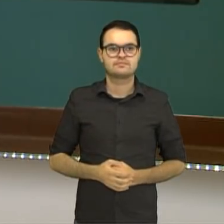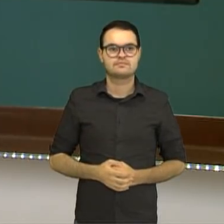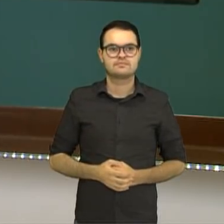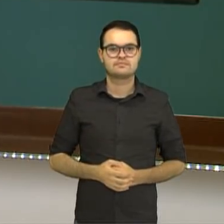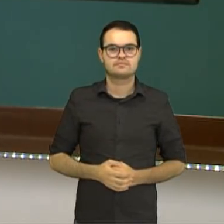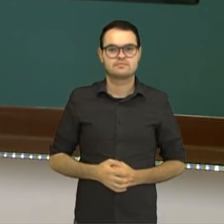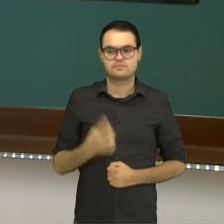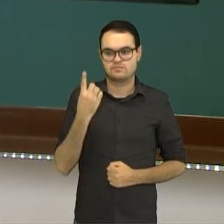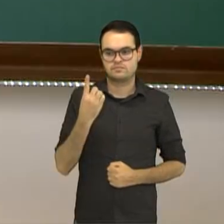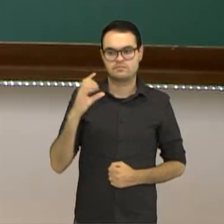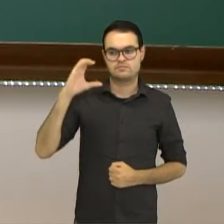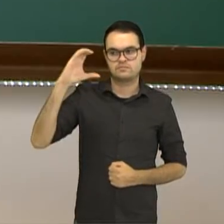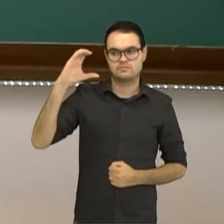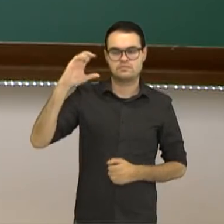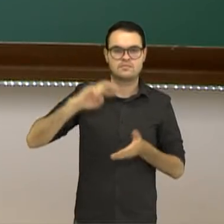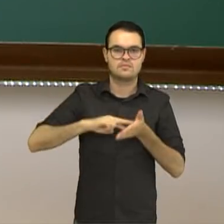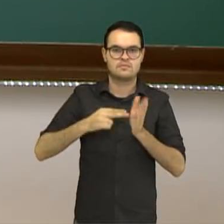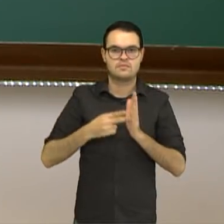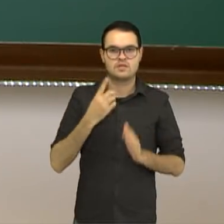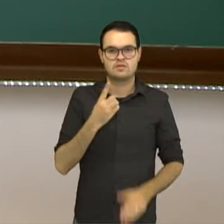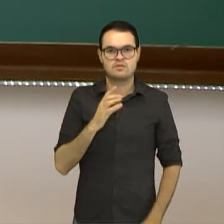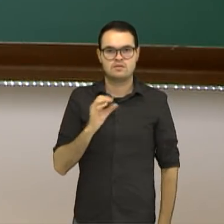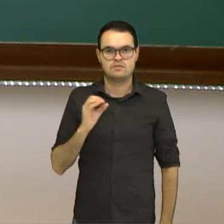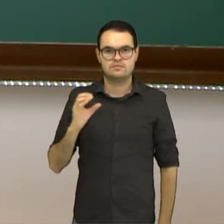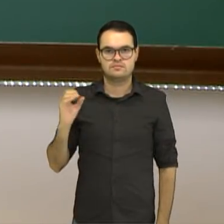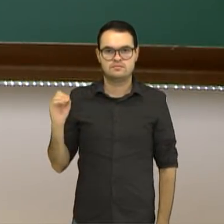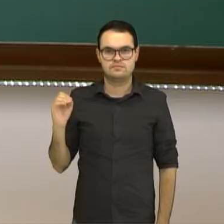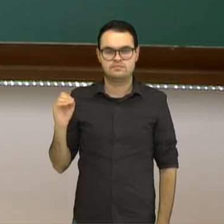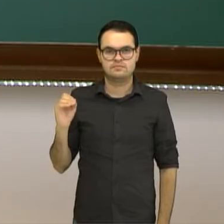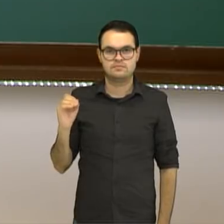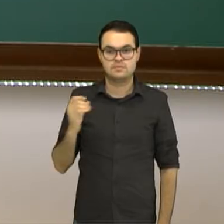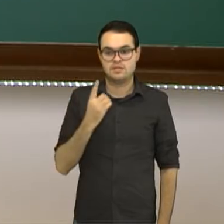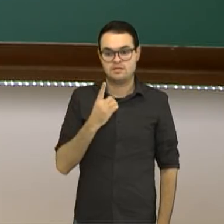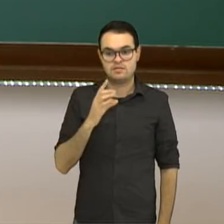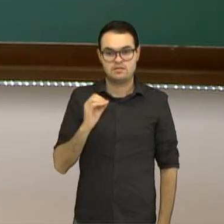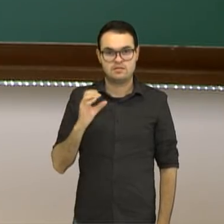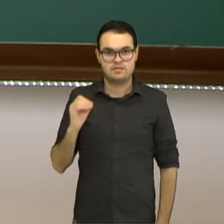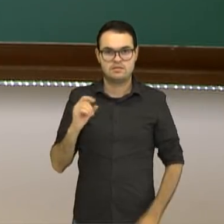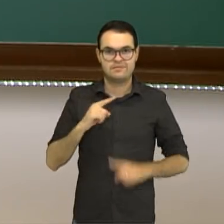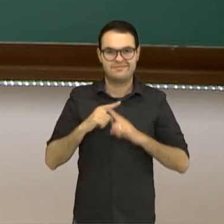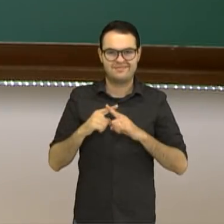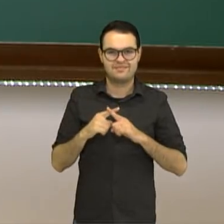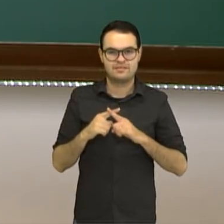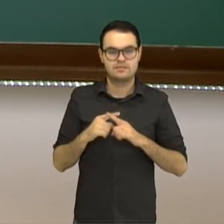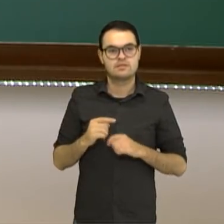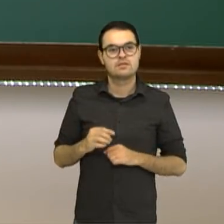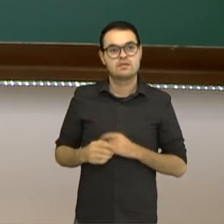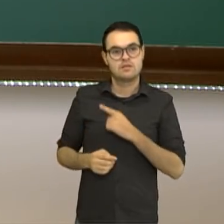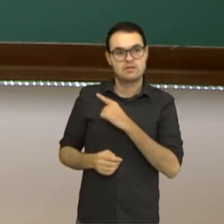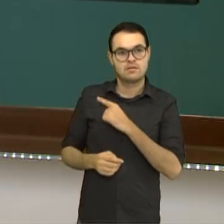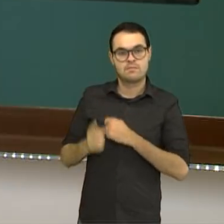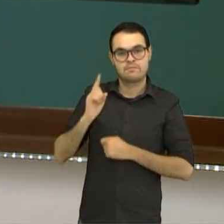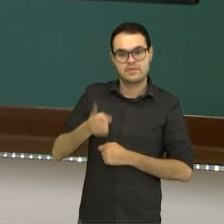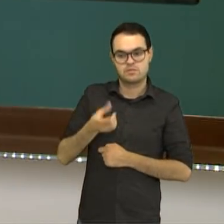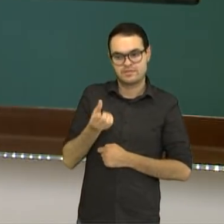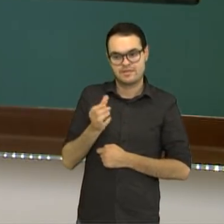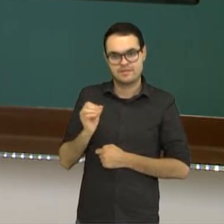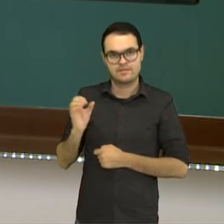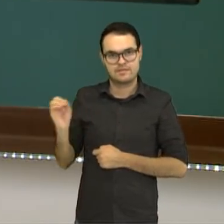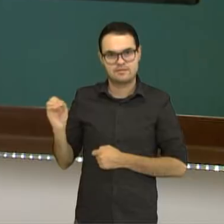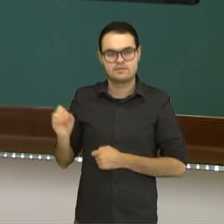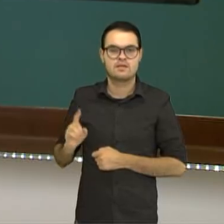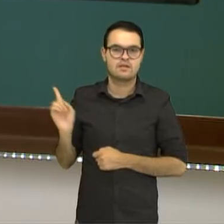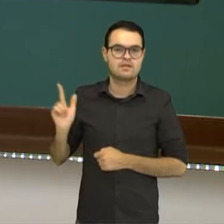em uma centena, eu estou falando em 100. 100 vezes o 16 dá 1.600, certo? Então, se eu tivesse aqui os